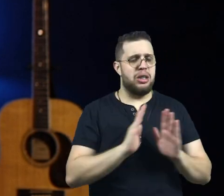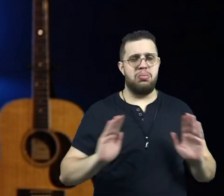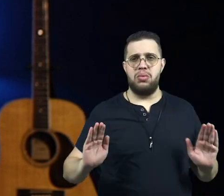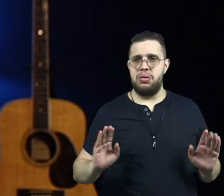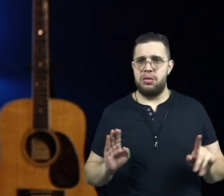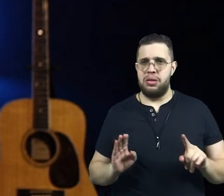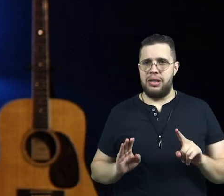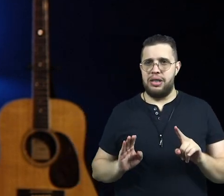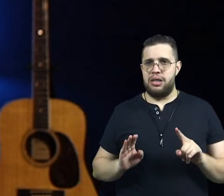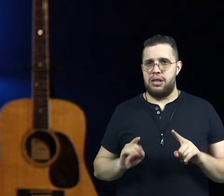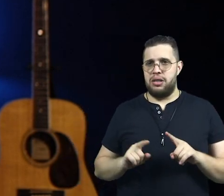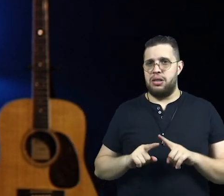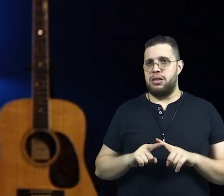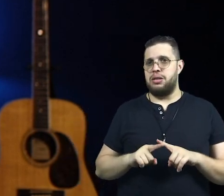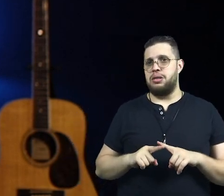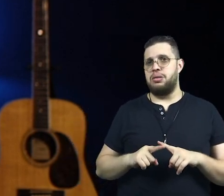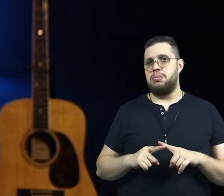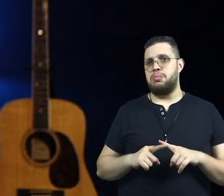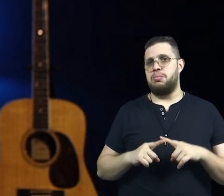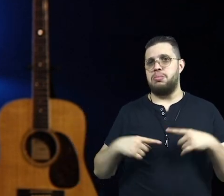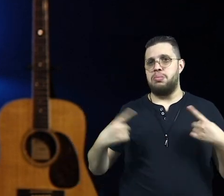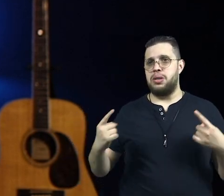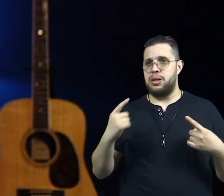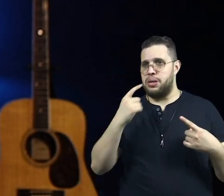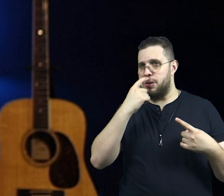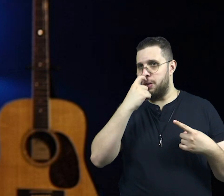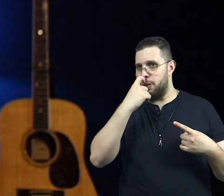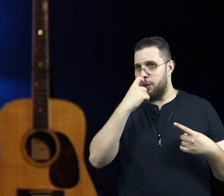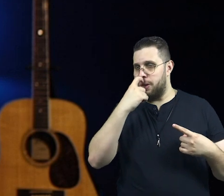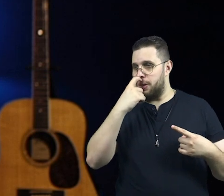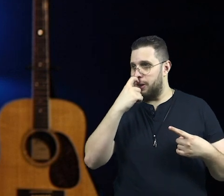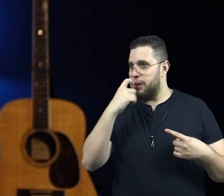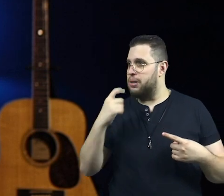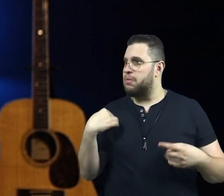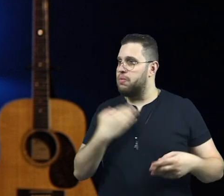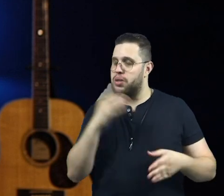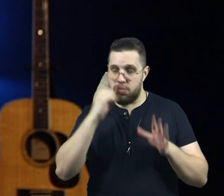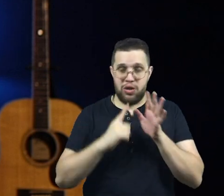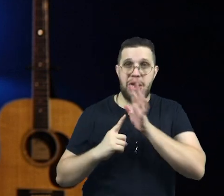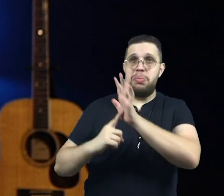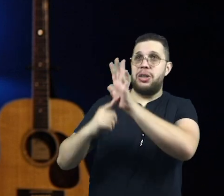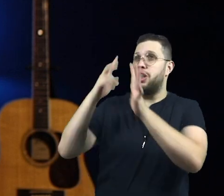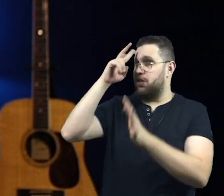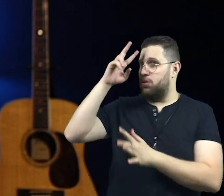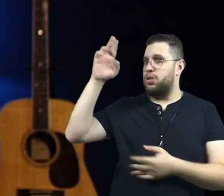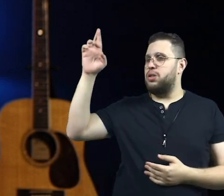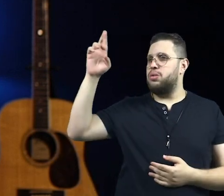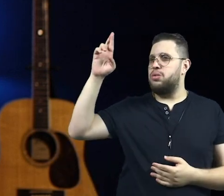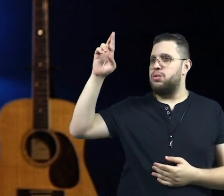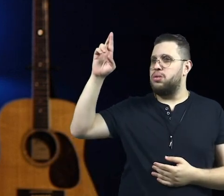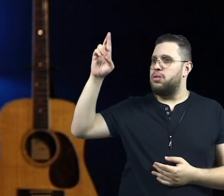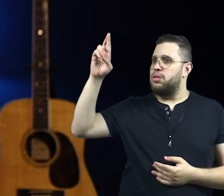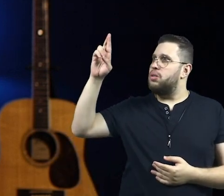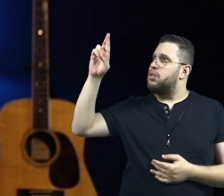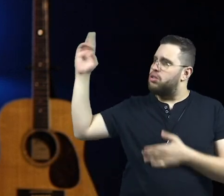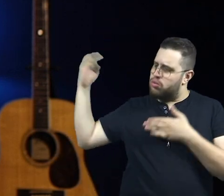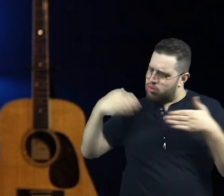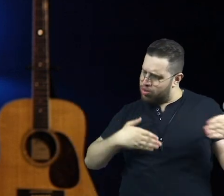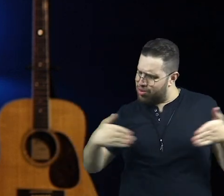uma prova que ele está deixando a gente passar. Então vamos ser sinceros, vamos colocar diante de Deus. Deus, olha aqui, são meus